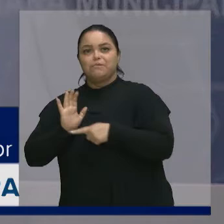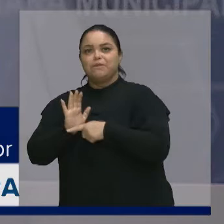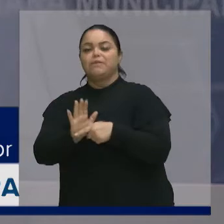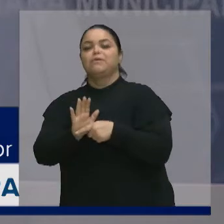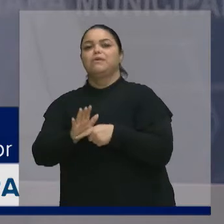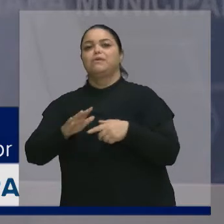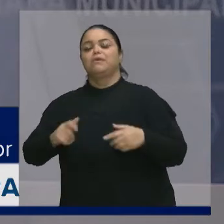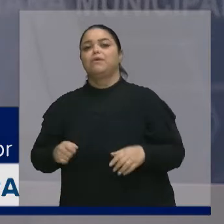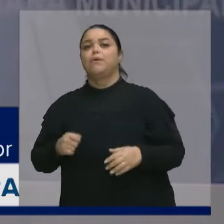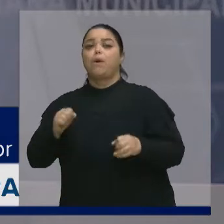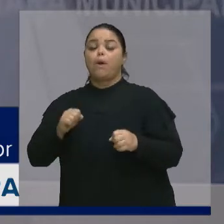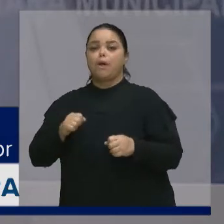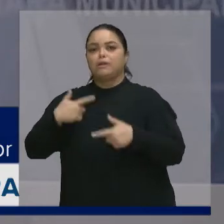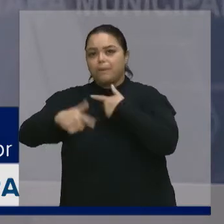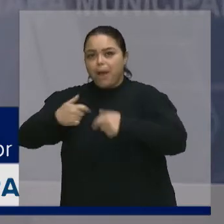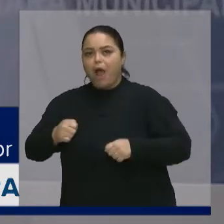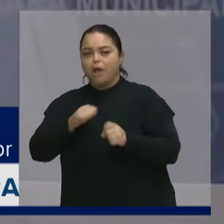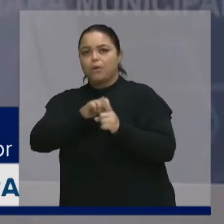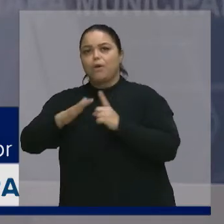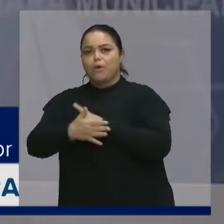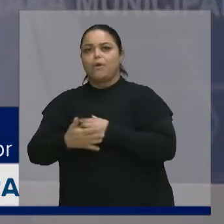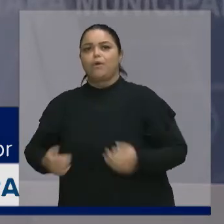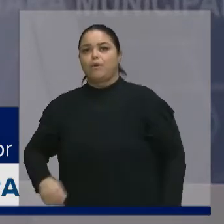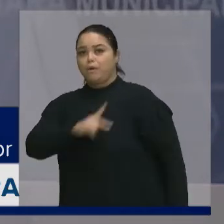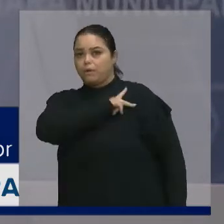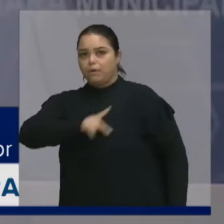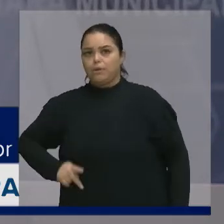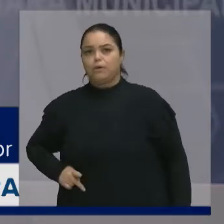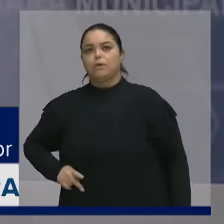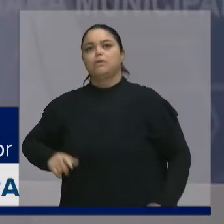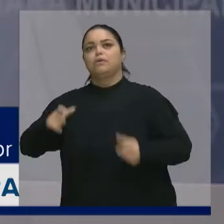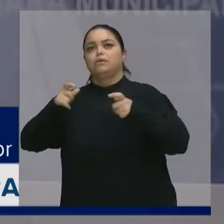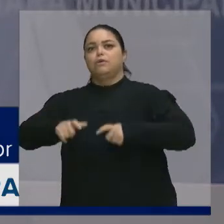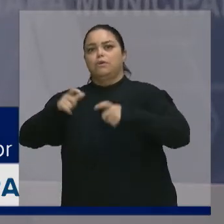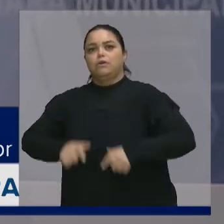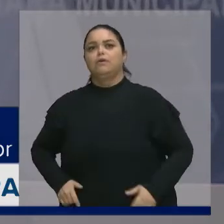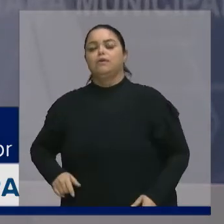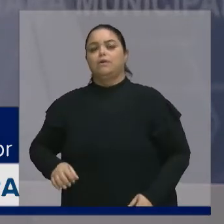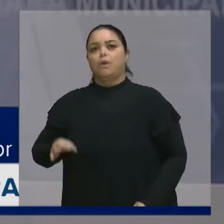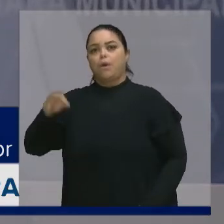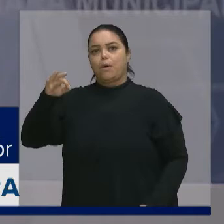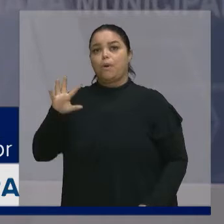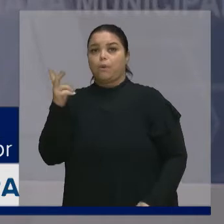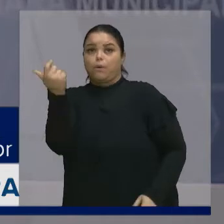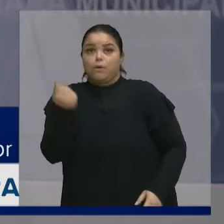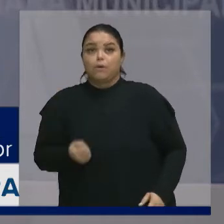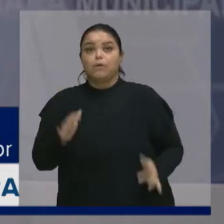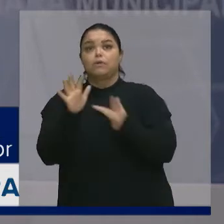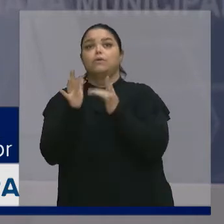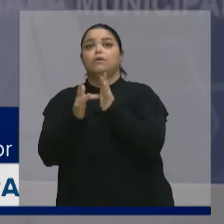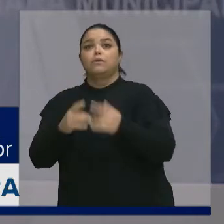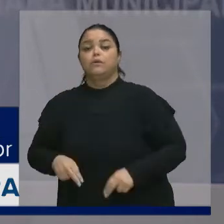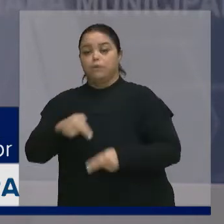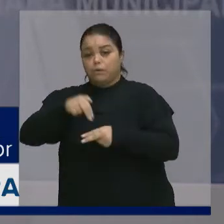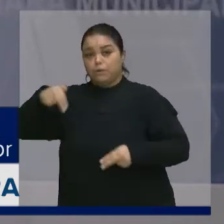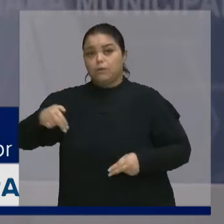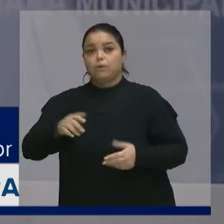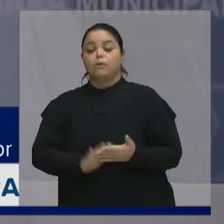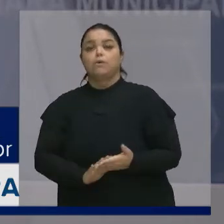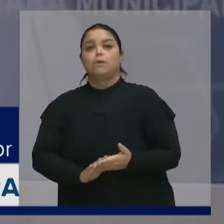obras sociais. É presidente do Centro Espírita Jesus de Nazaré. É mestre em programação